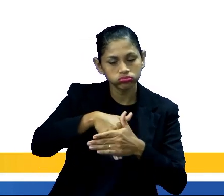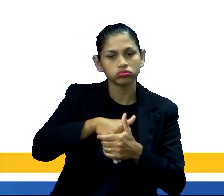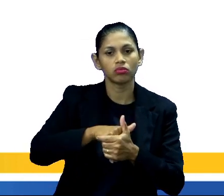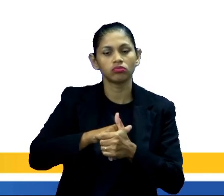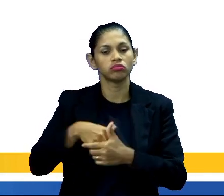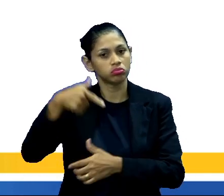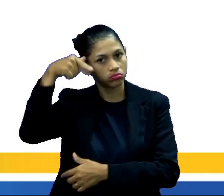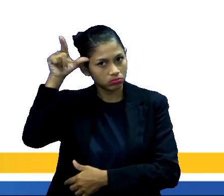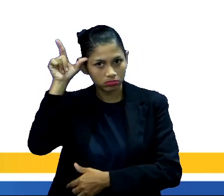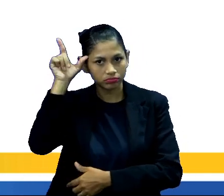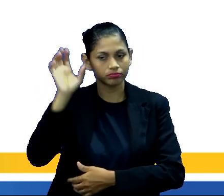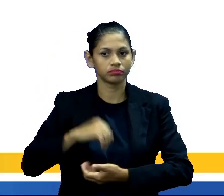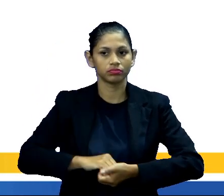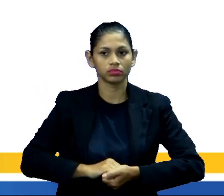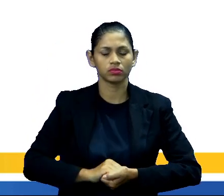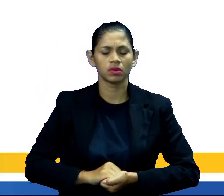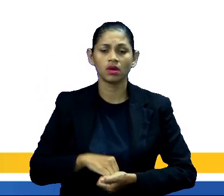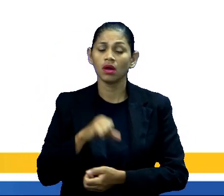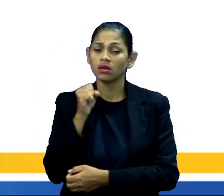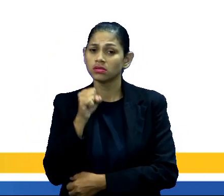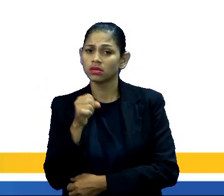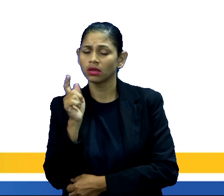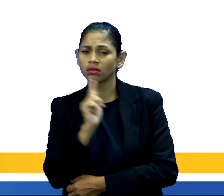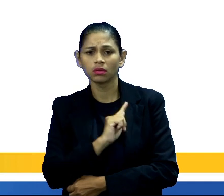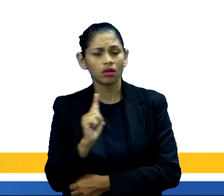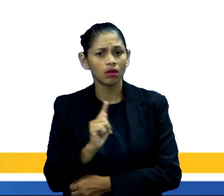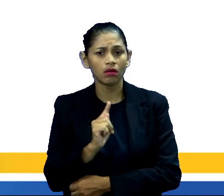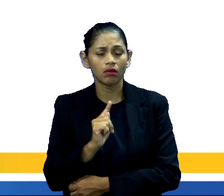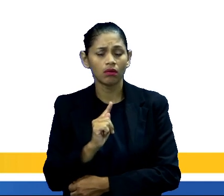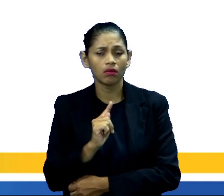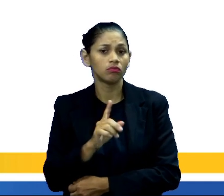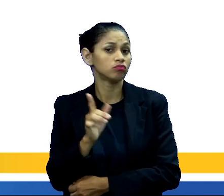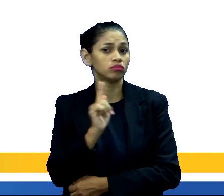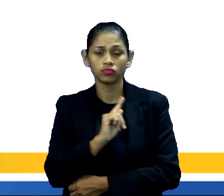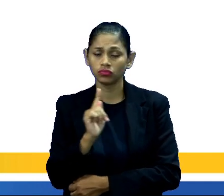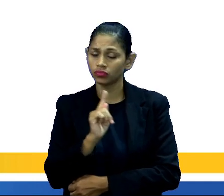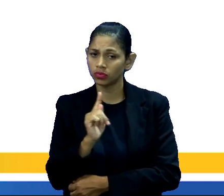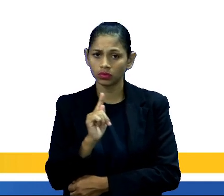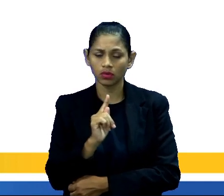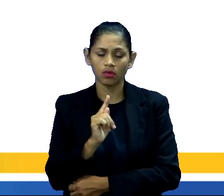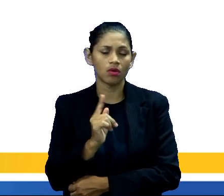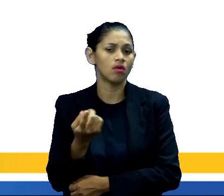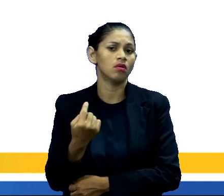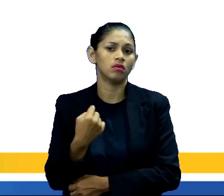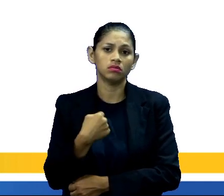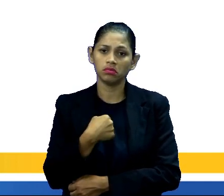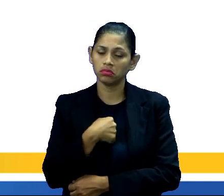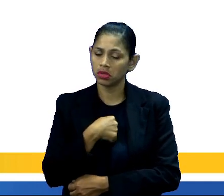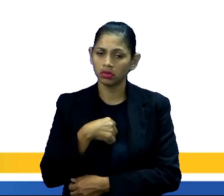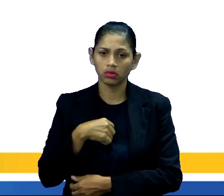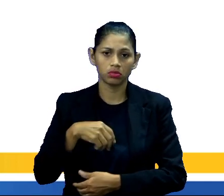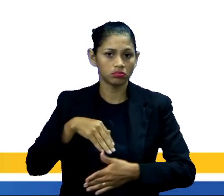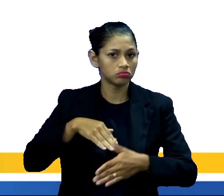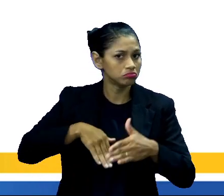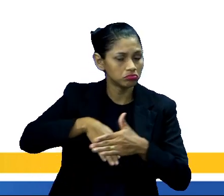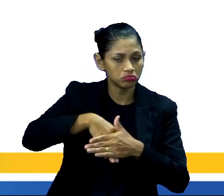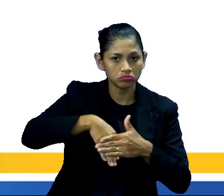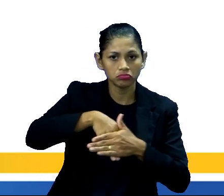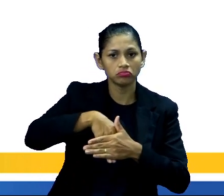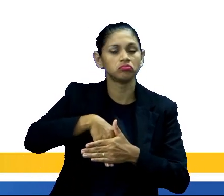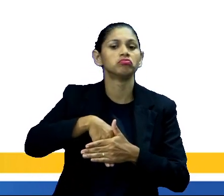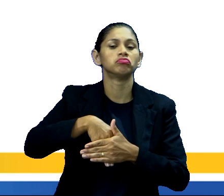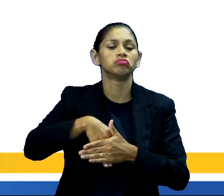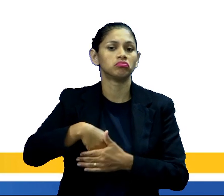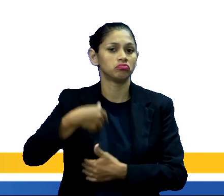ontem. Se você quiser dizer que não, no, I didn't play soccer yesterday. Não, eu